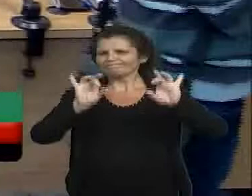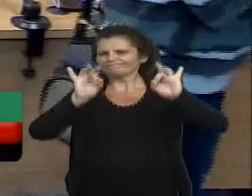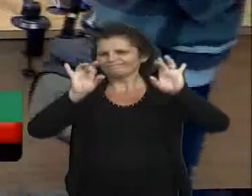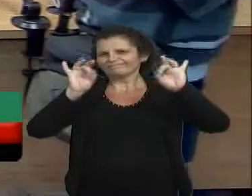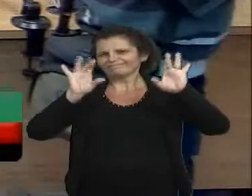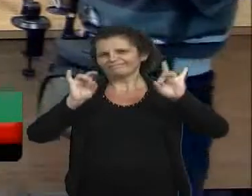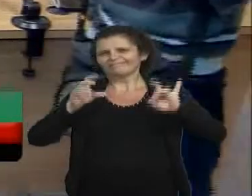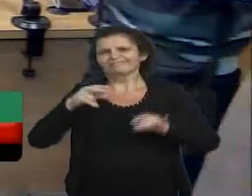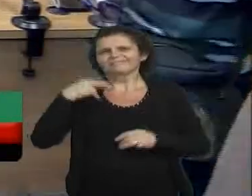da nossa vereadora.